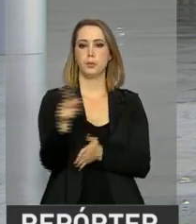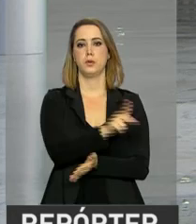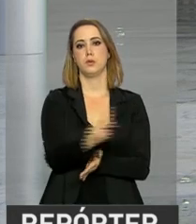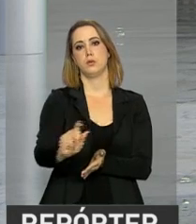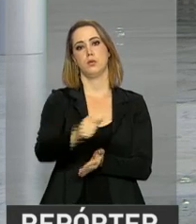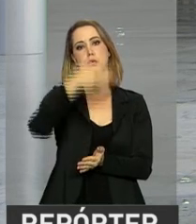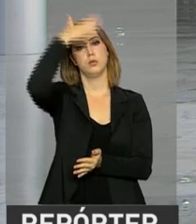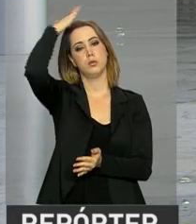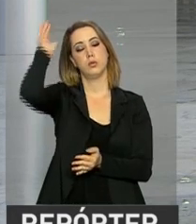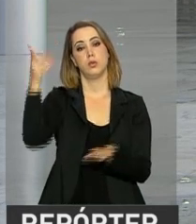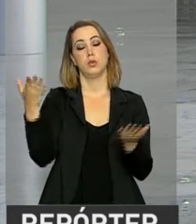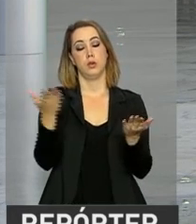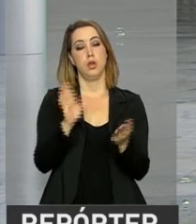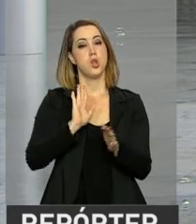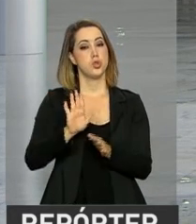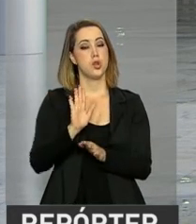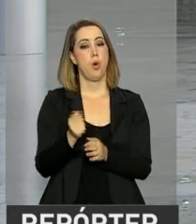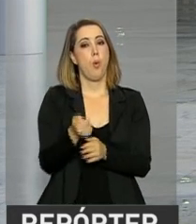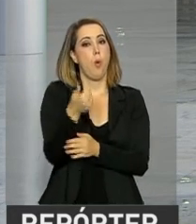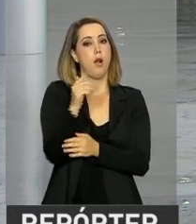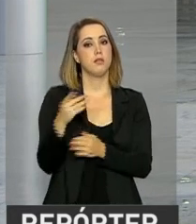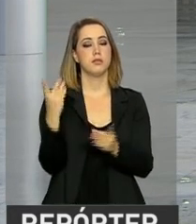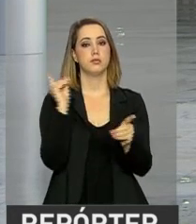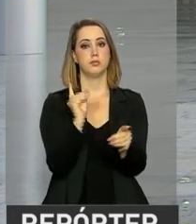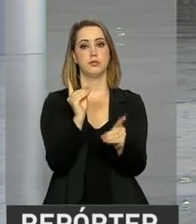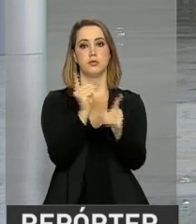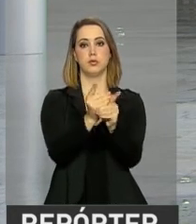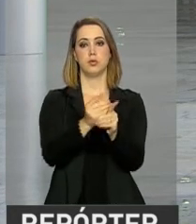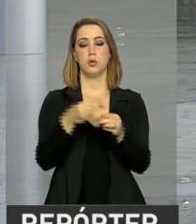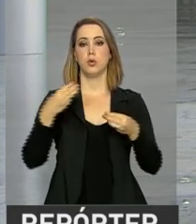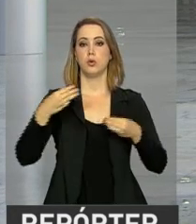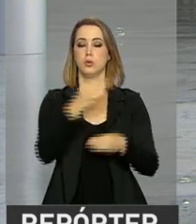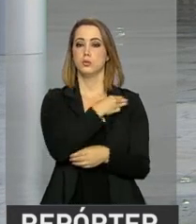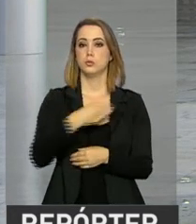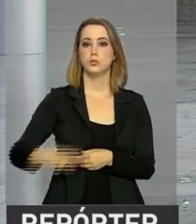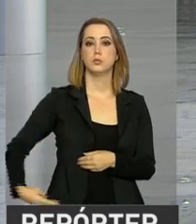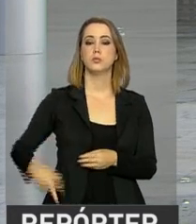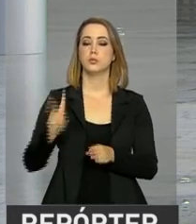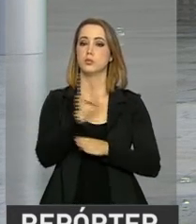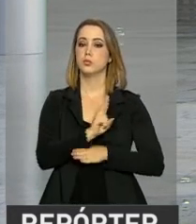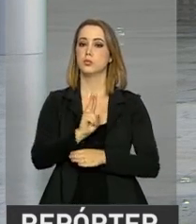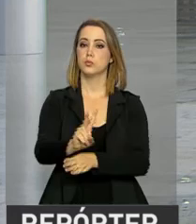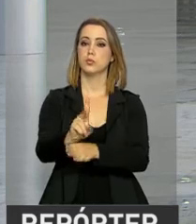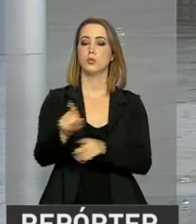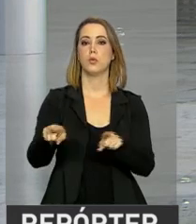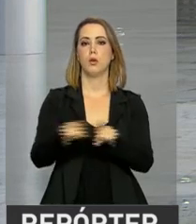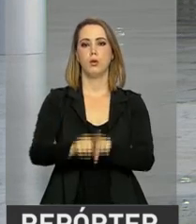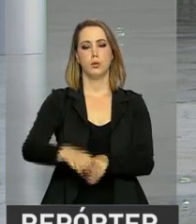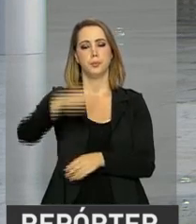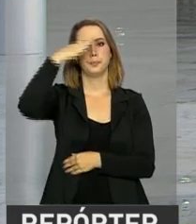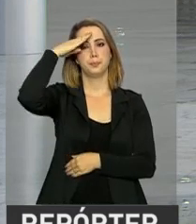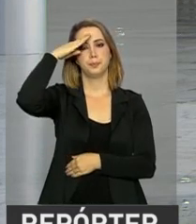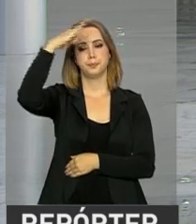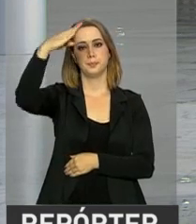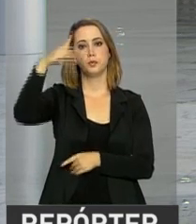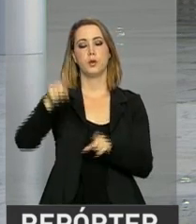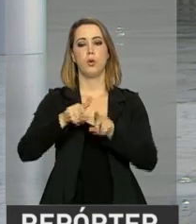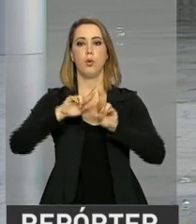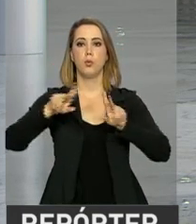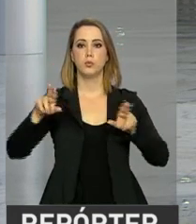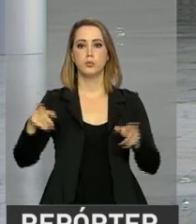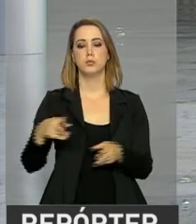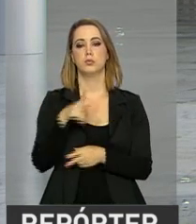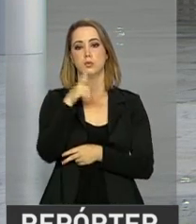recebe aqui no palácio do planalto o ministro do ministro da defesa raúl jungmann e comandantes do exército marinha e